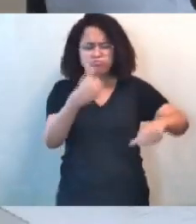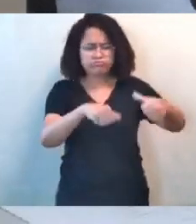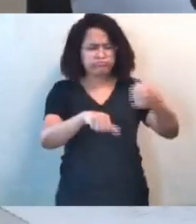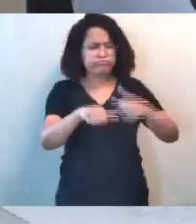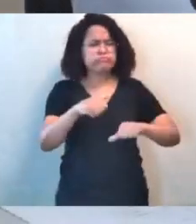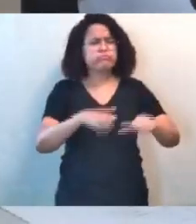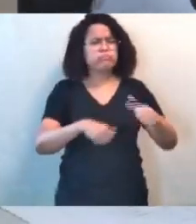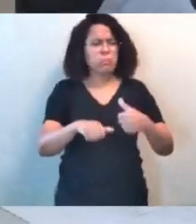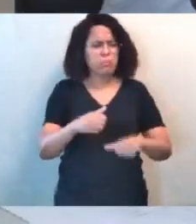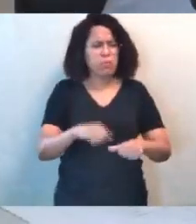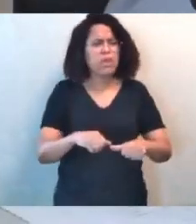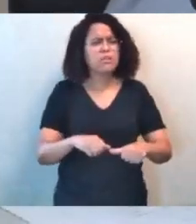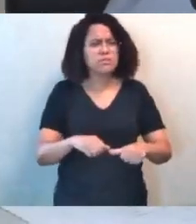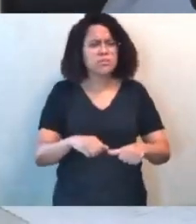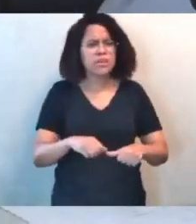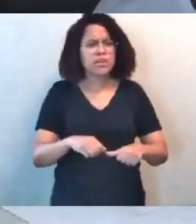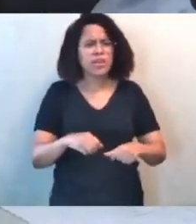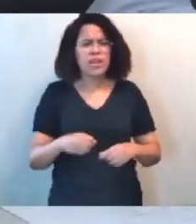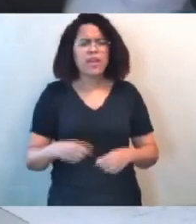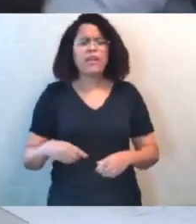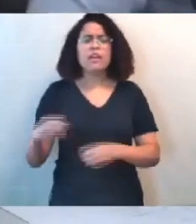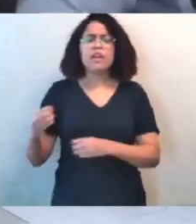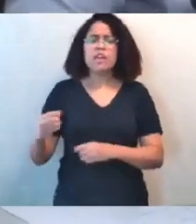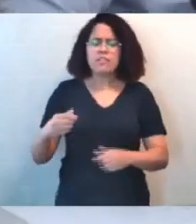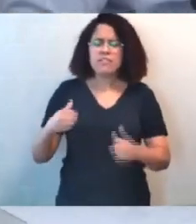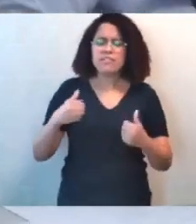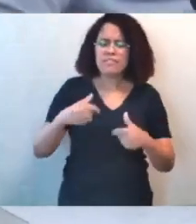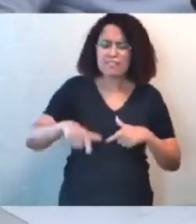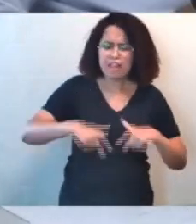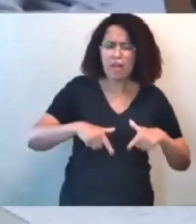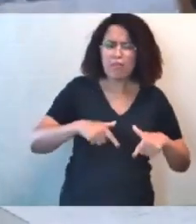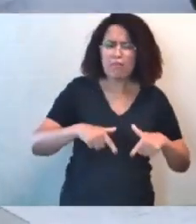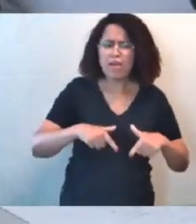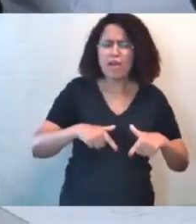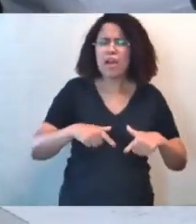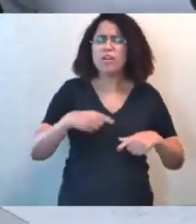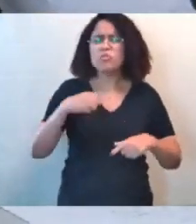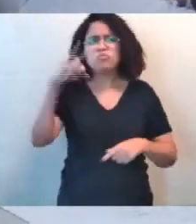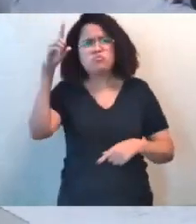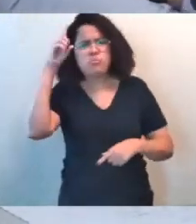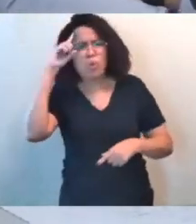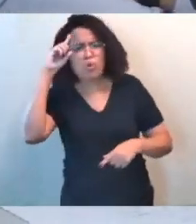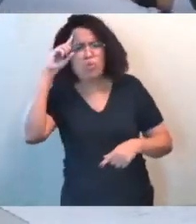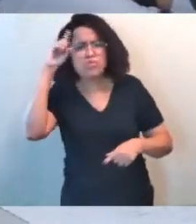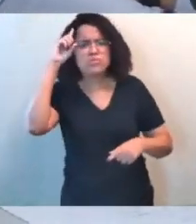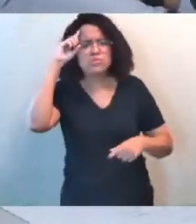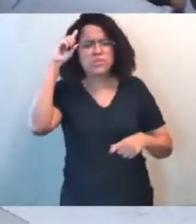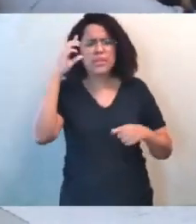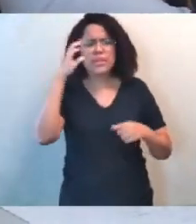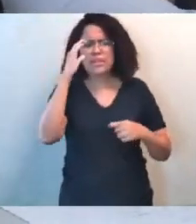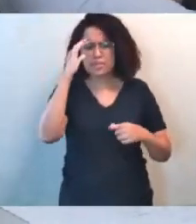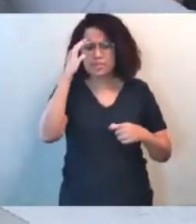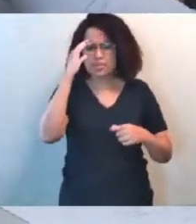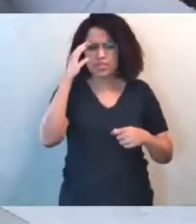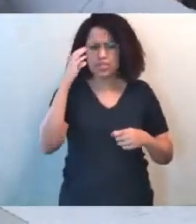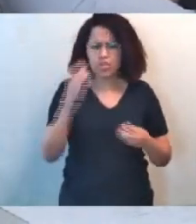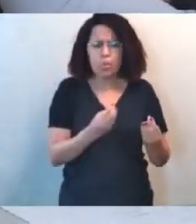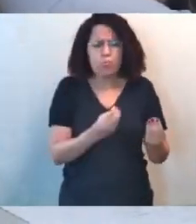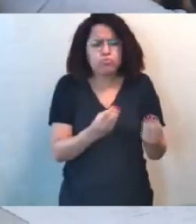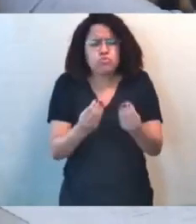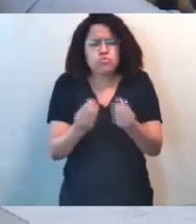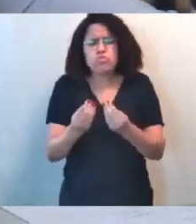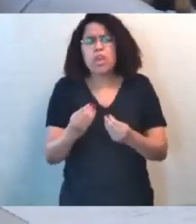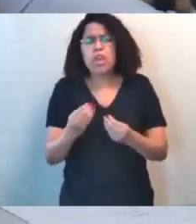dias. Todos os dias. Então, assim, a gente quer um resultado dessa CPI. A gente quer que esses ônibus que estão lá parados, que a prefeitura